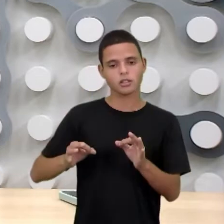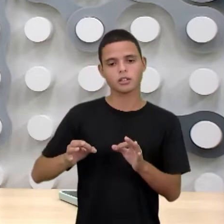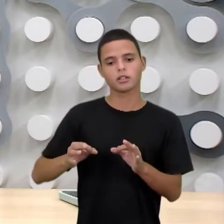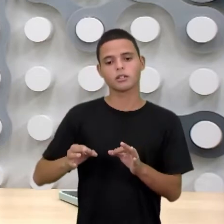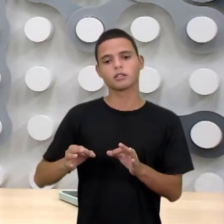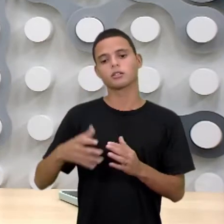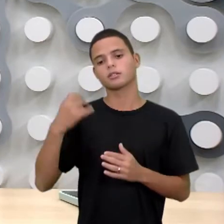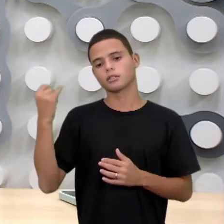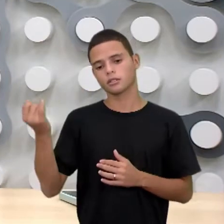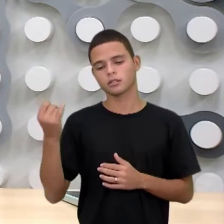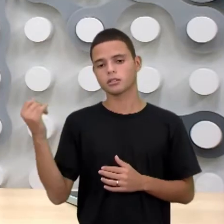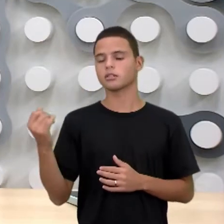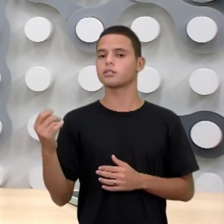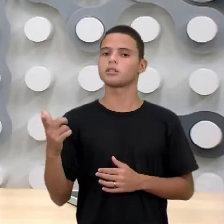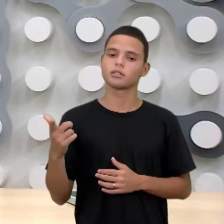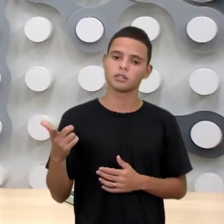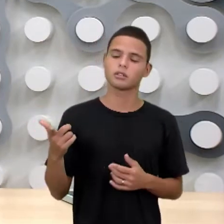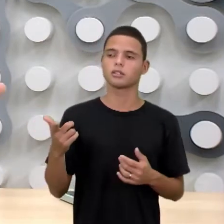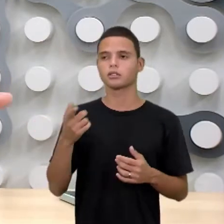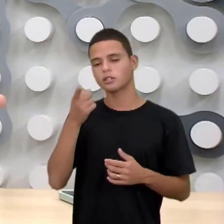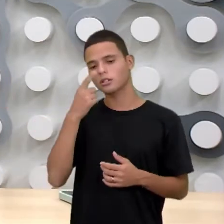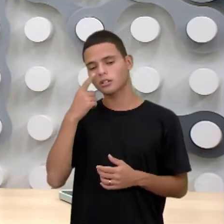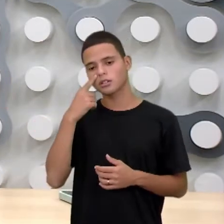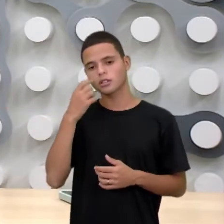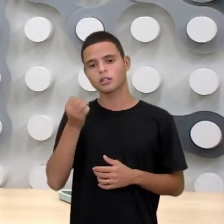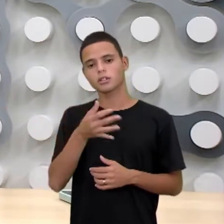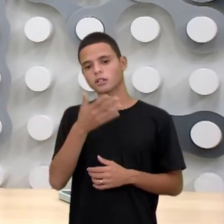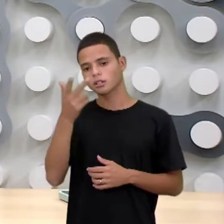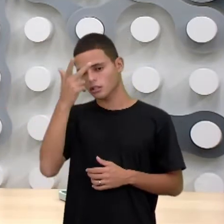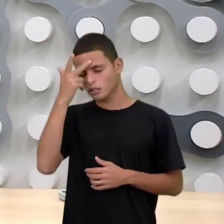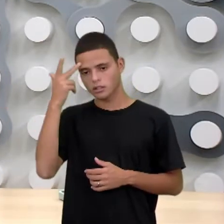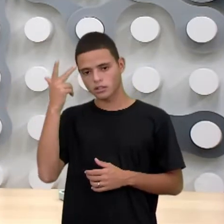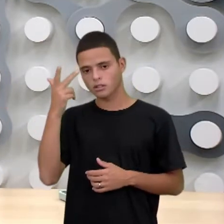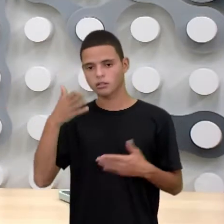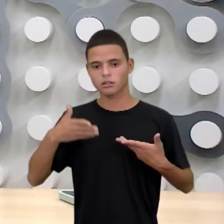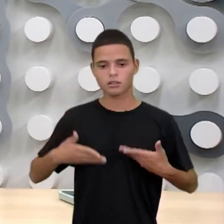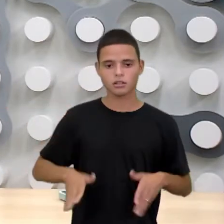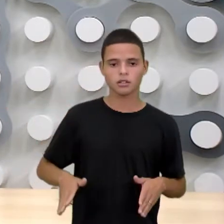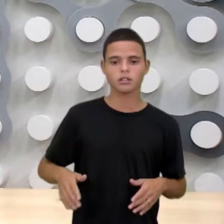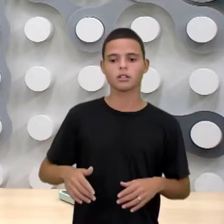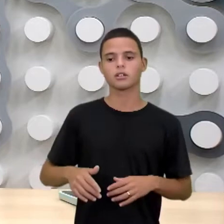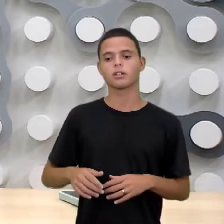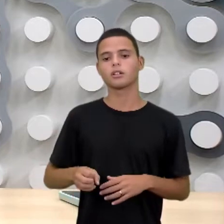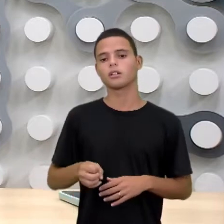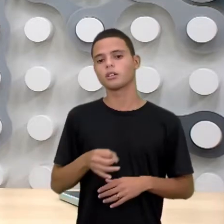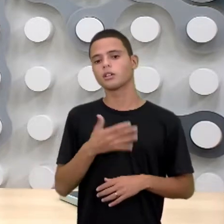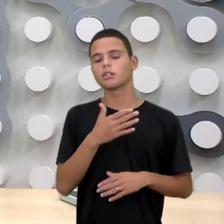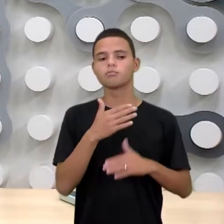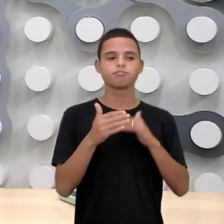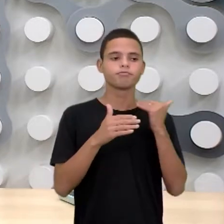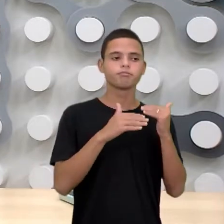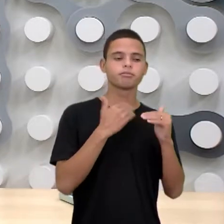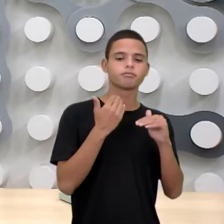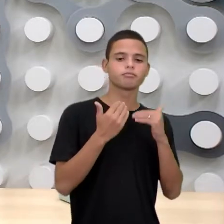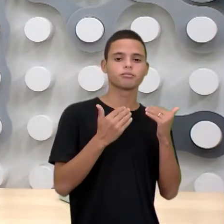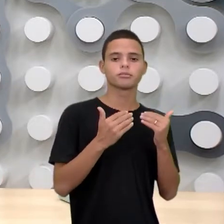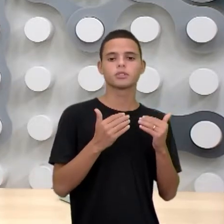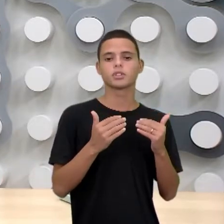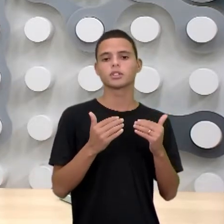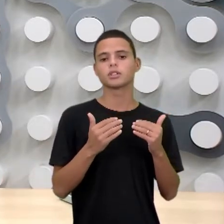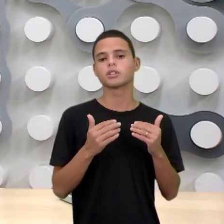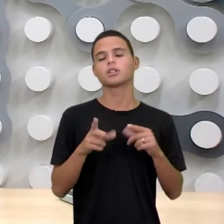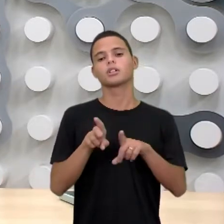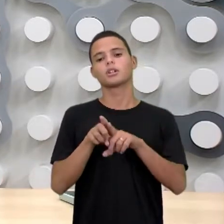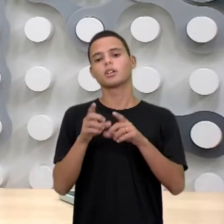a importância, né, de você falar, de ver, né, quantas pessoas, né, nasceram, quantas mortes ocorreram, a quantidade de